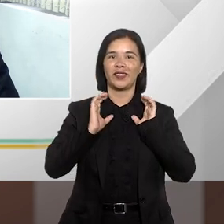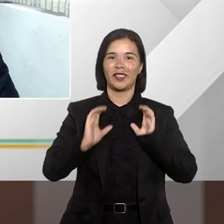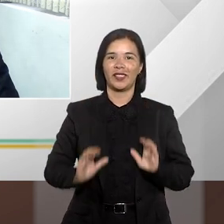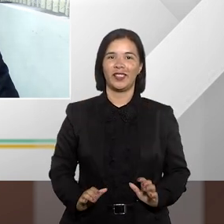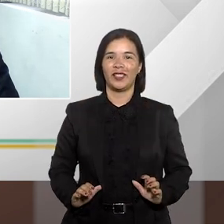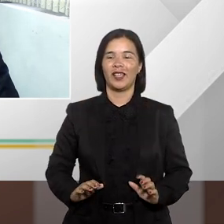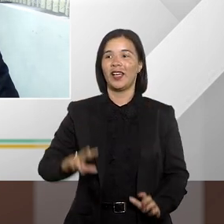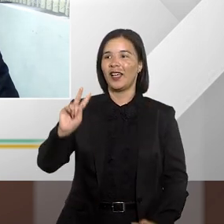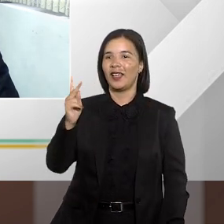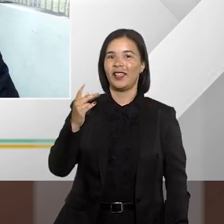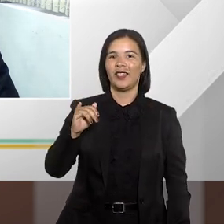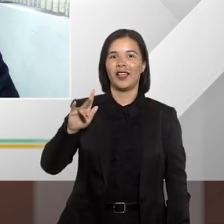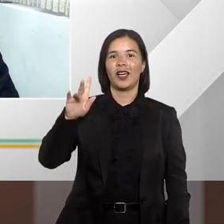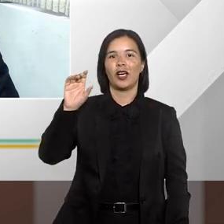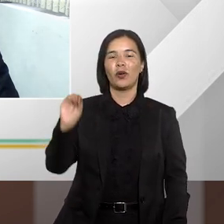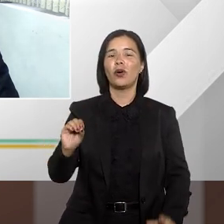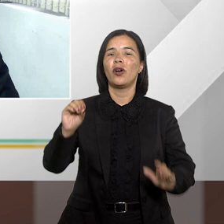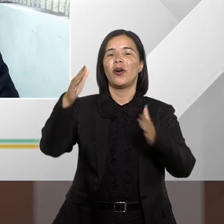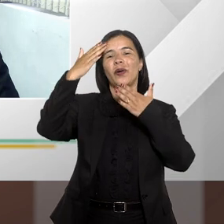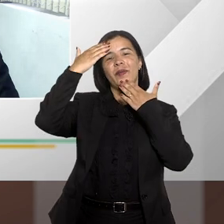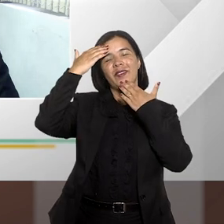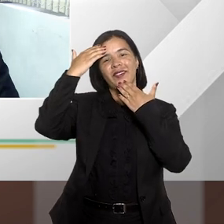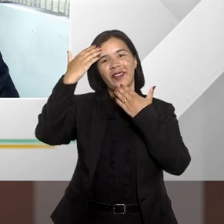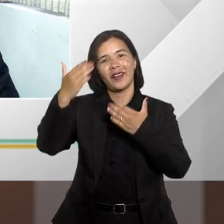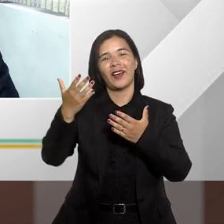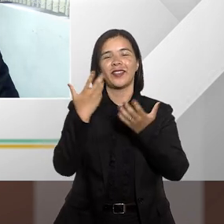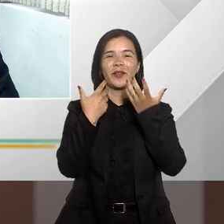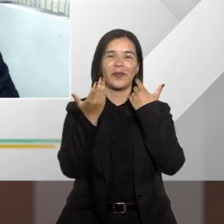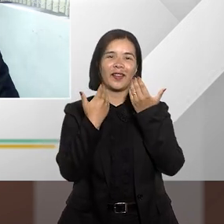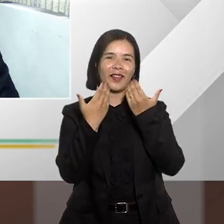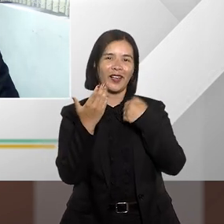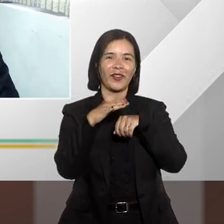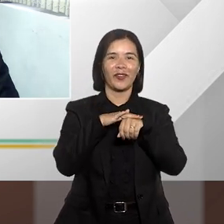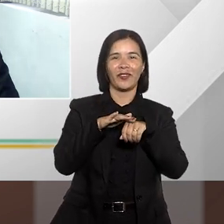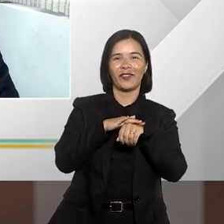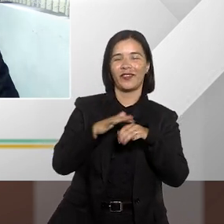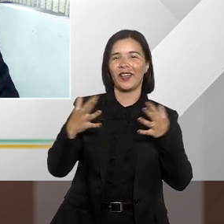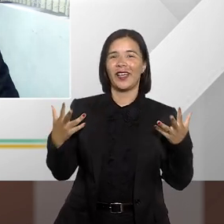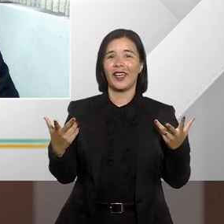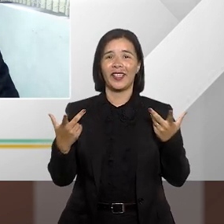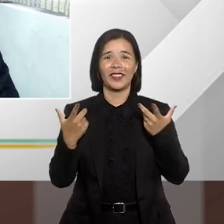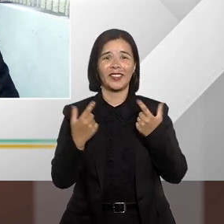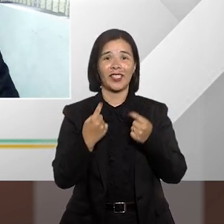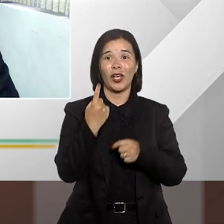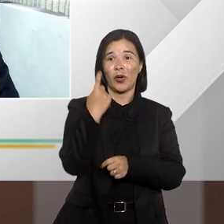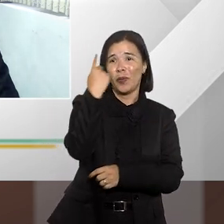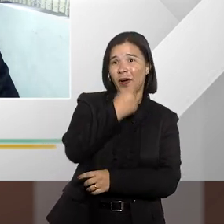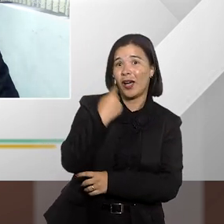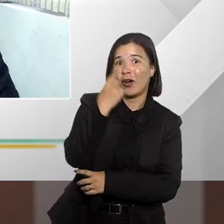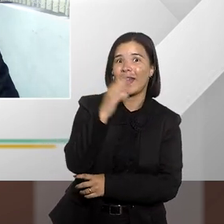Iago, muitíssimo obrigada pela conversa tão agradável. Nem parece que passou uma hora, viu, Iago?